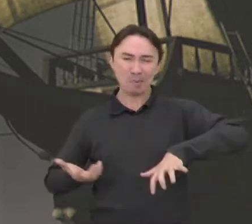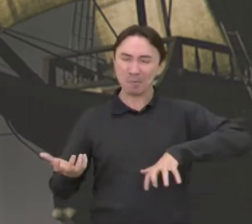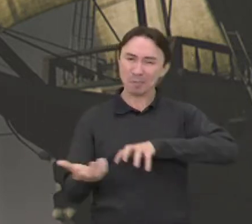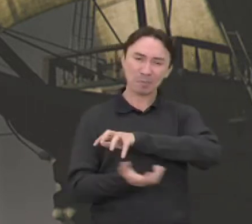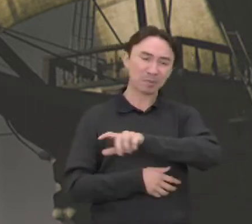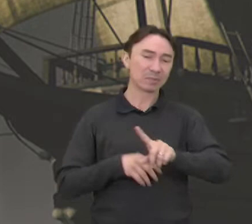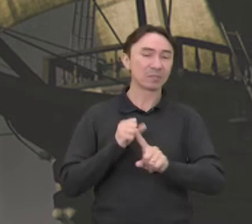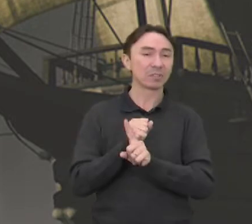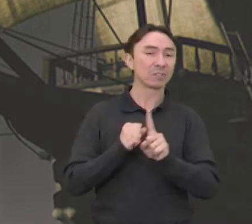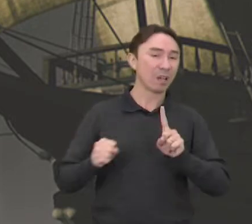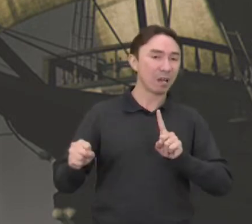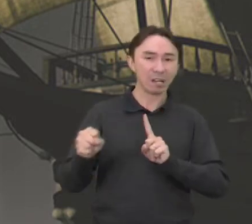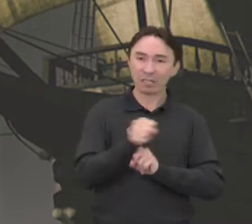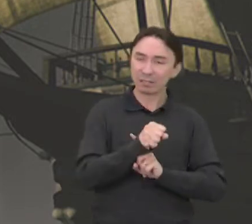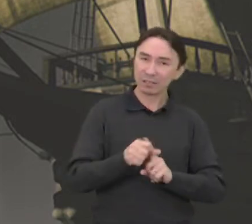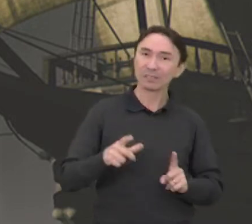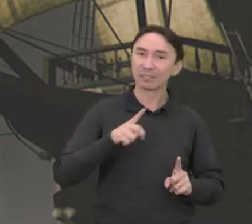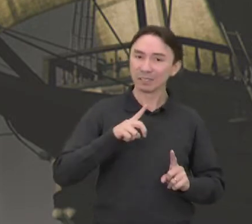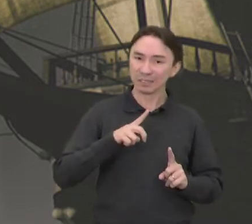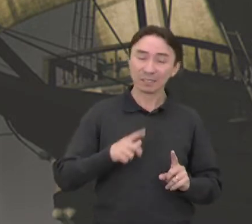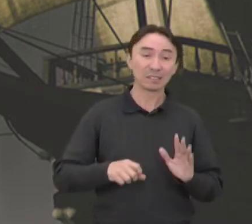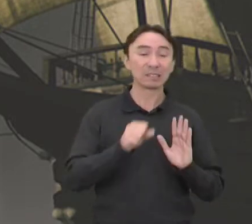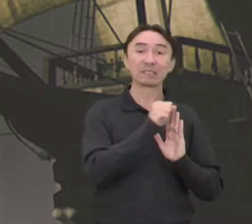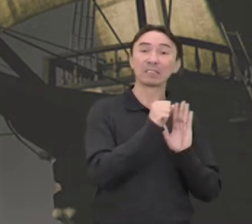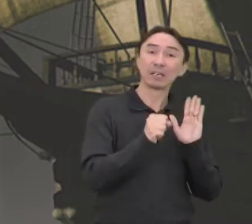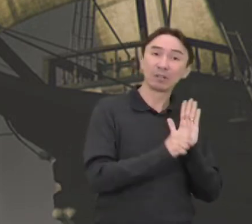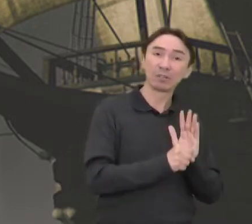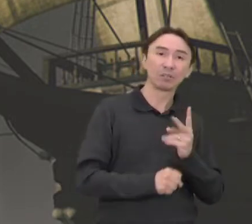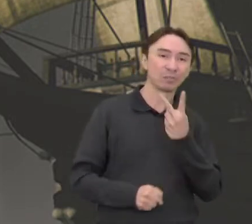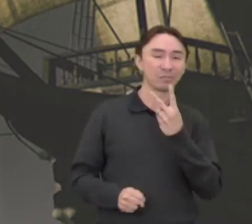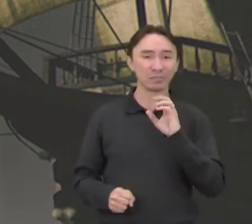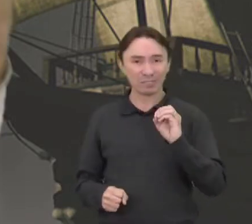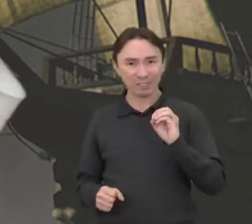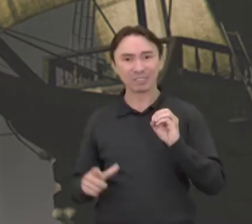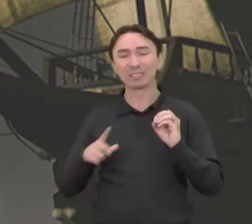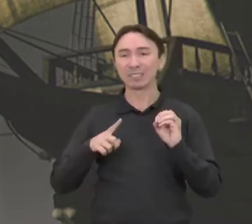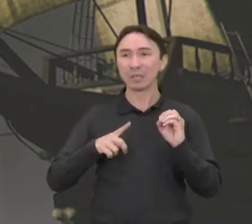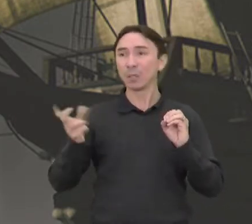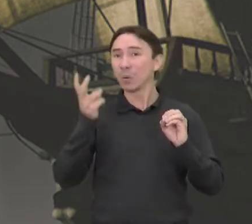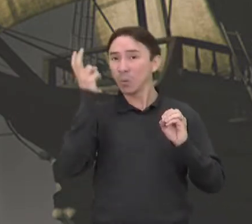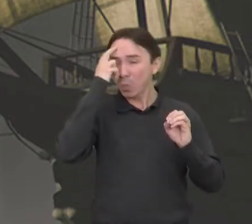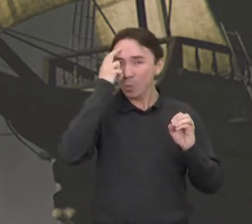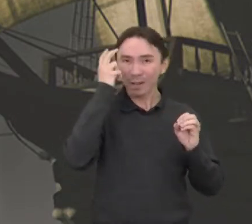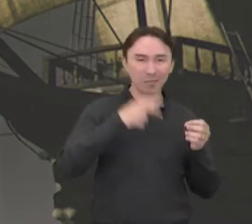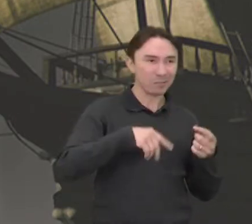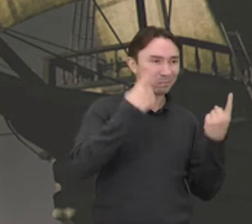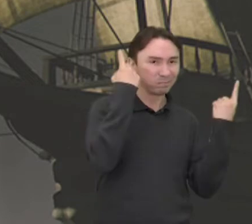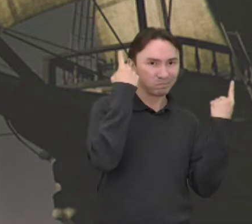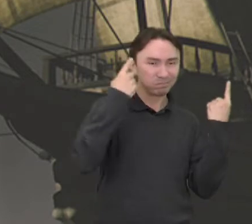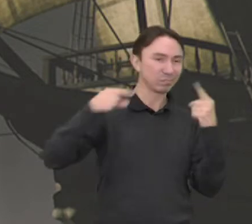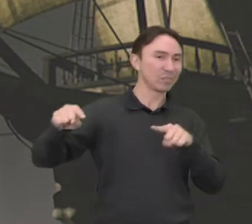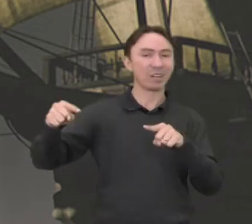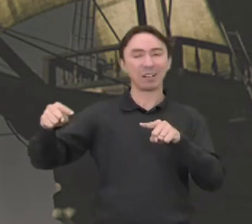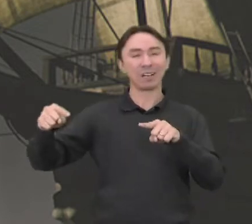própria contracultura no século XX, onde teve mudanças aí na própria sociedade, né.